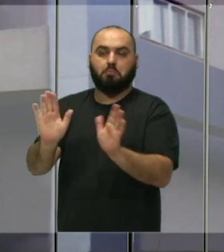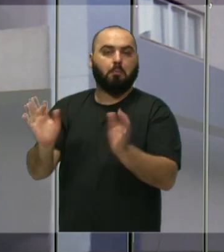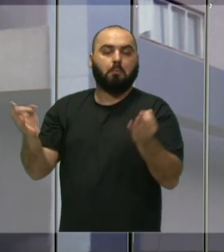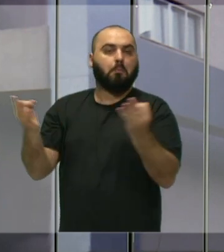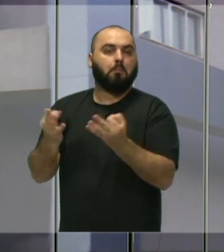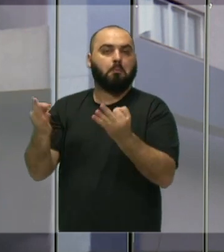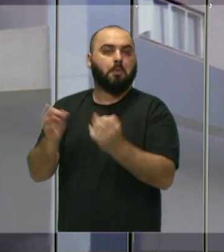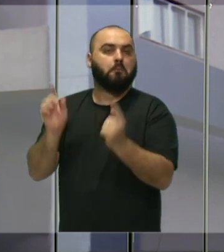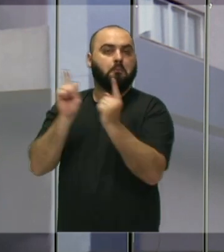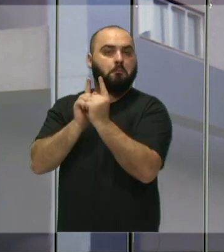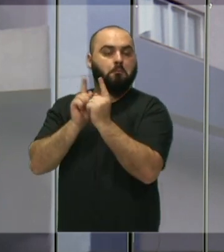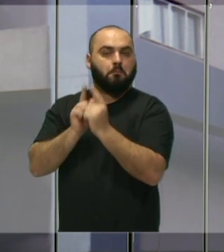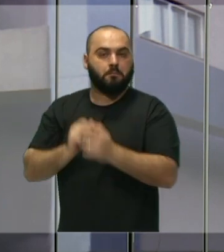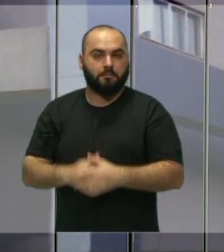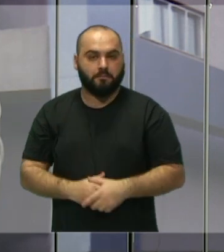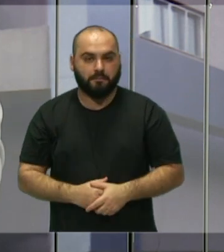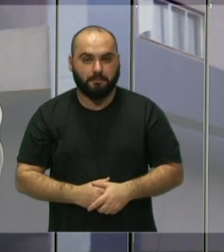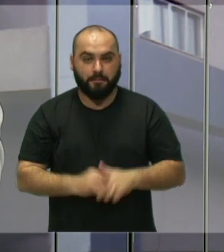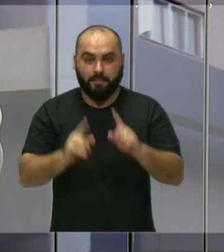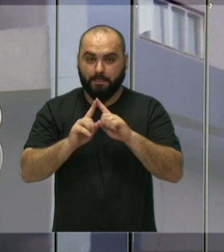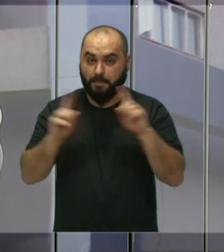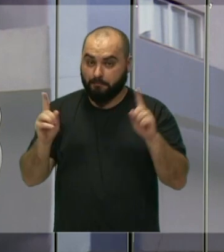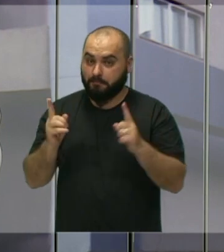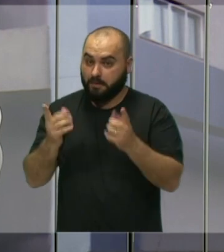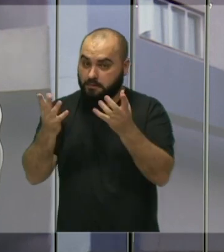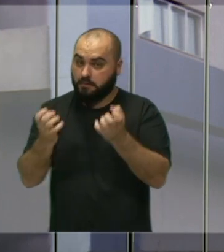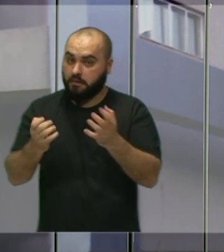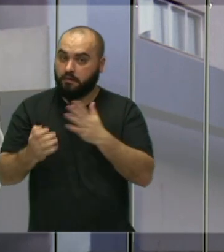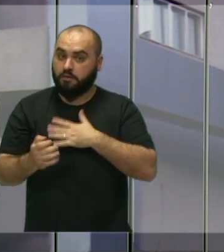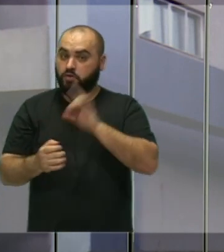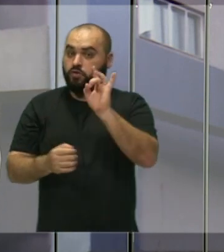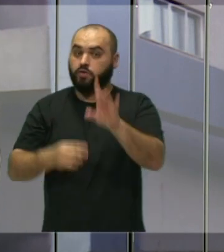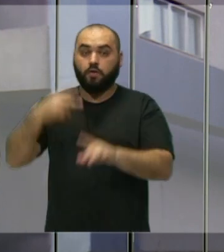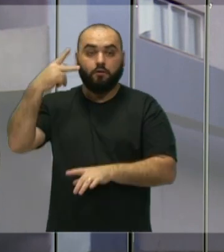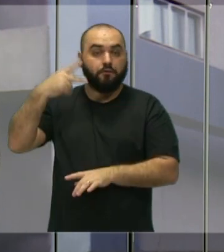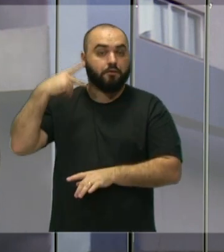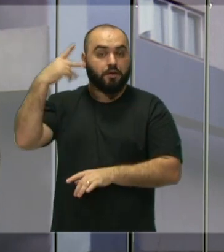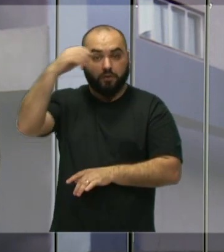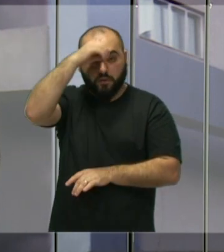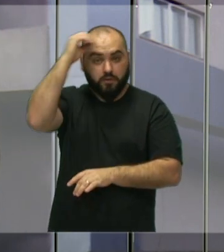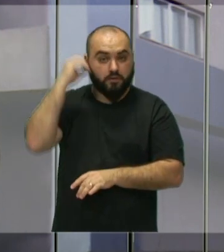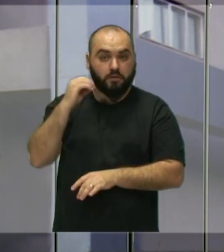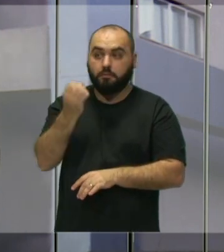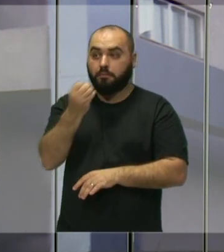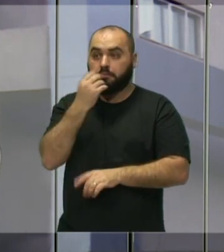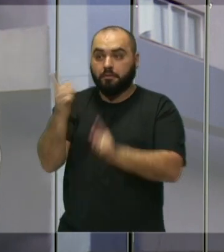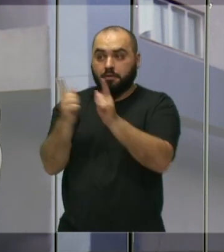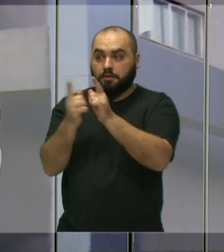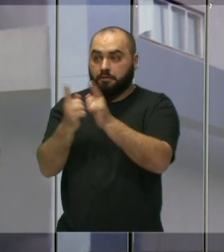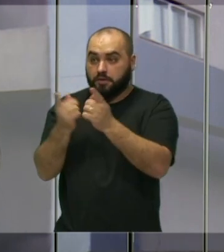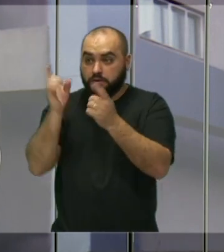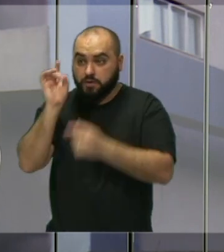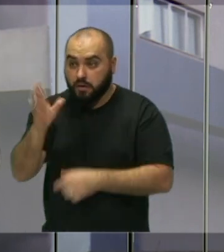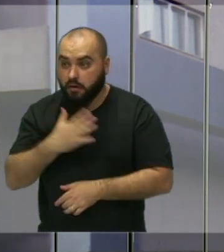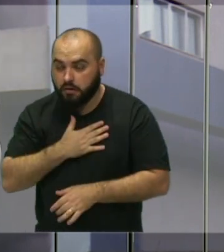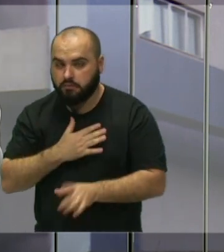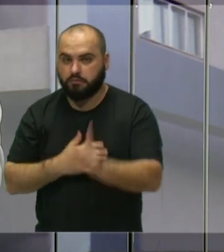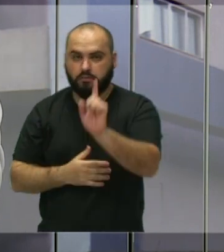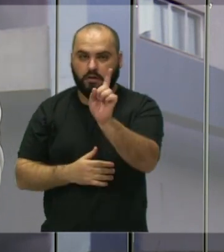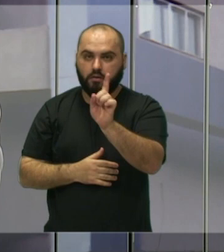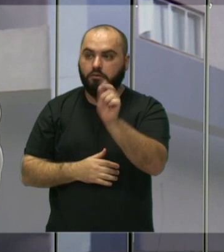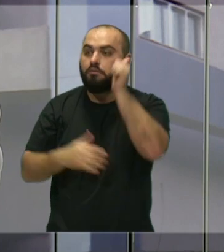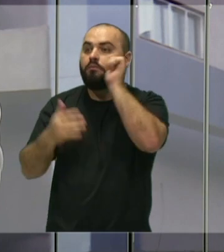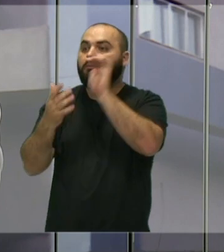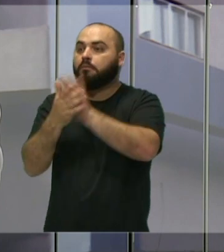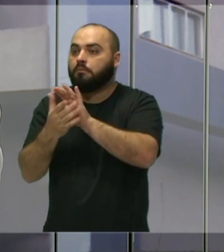atendimento. Mas eu quero que não só o vereador Osmar tenha esse bom atendimento. Eu quero que não só a esposa do vereador